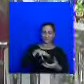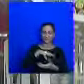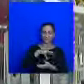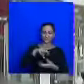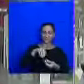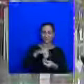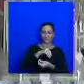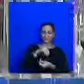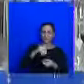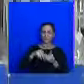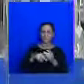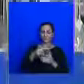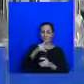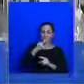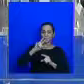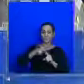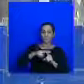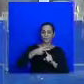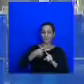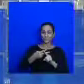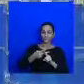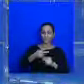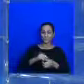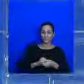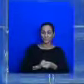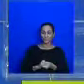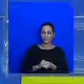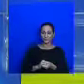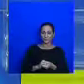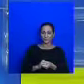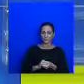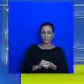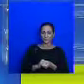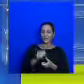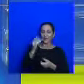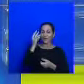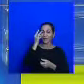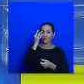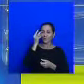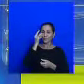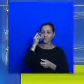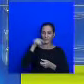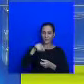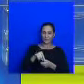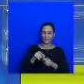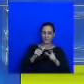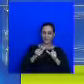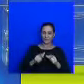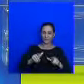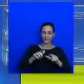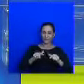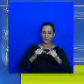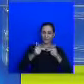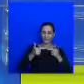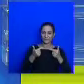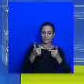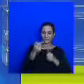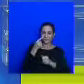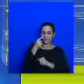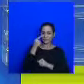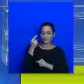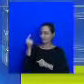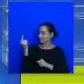Embaralhando o Globo, girando, é o segundo sorteio da Dupla Cena. Ao vivo, aqui direto do Espaço da Sorte.